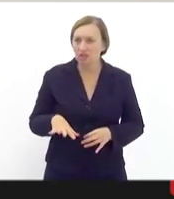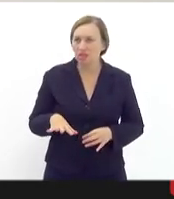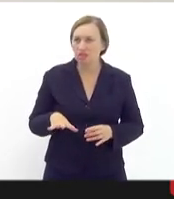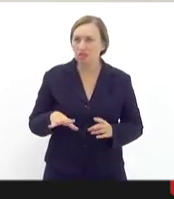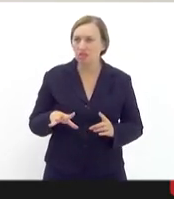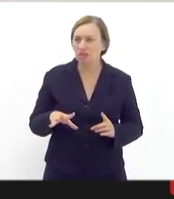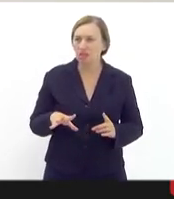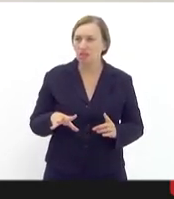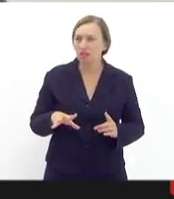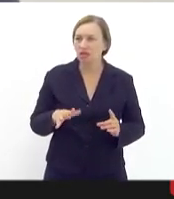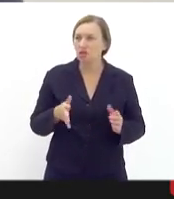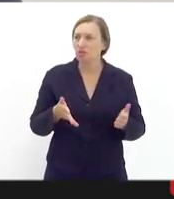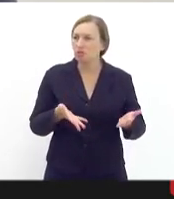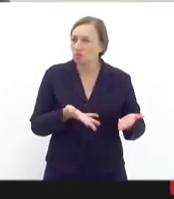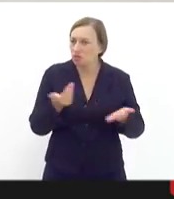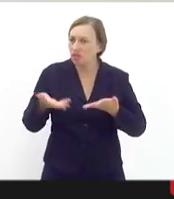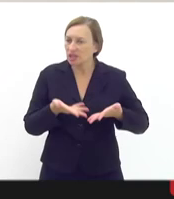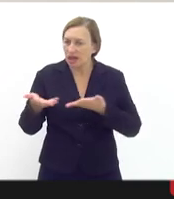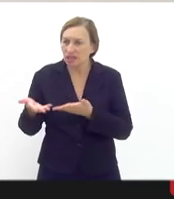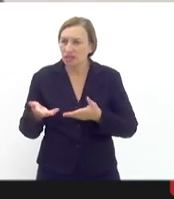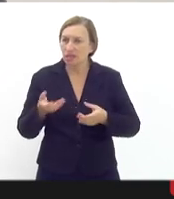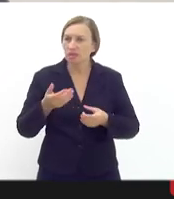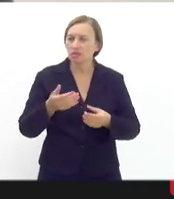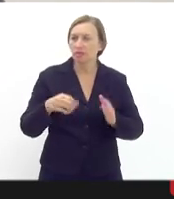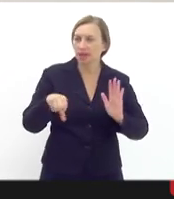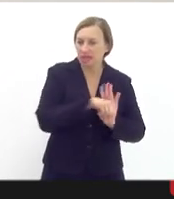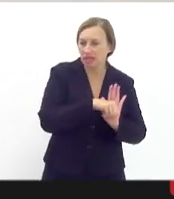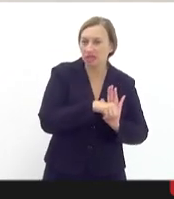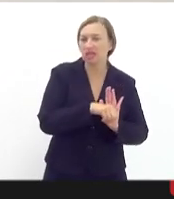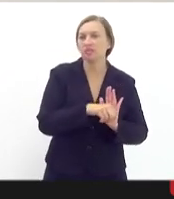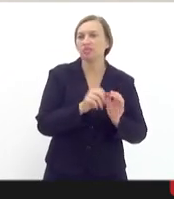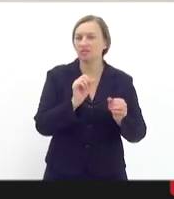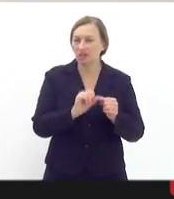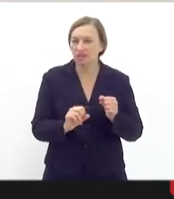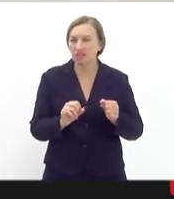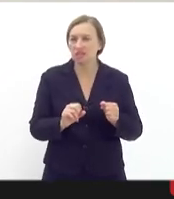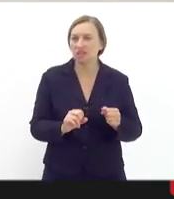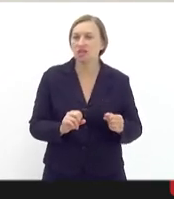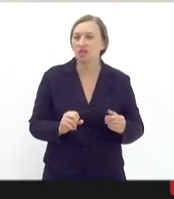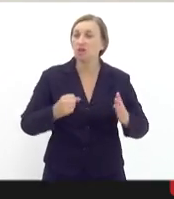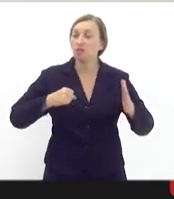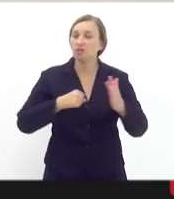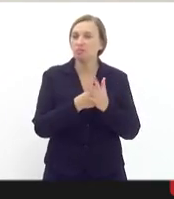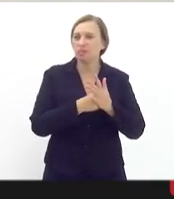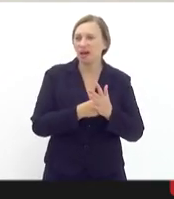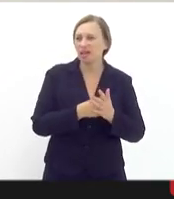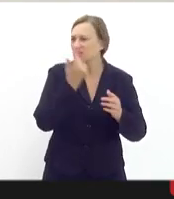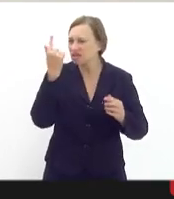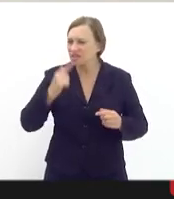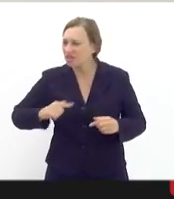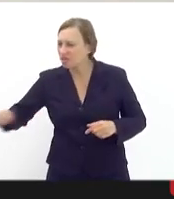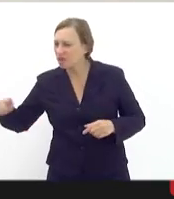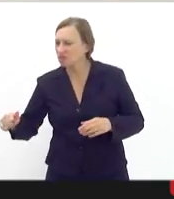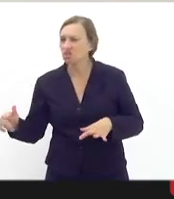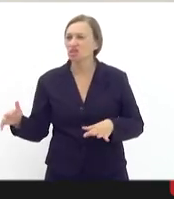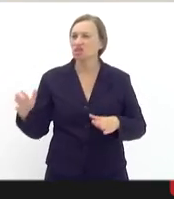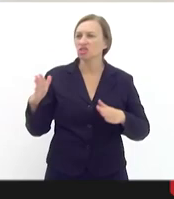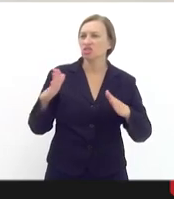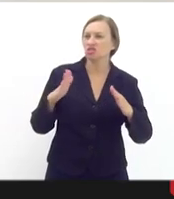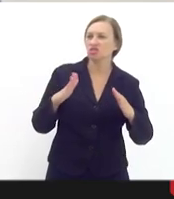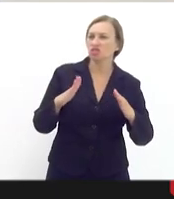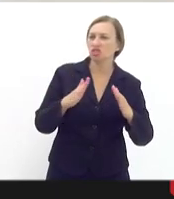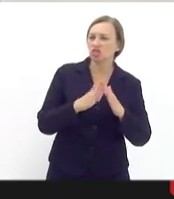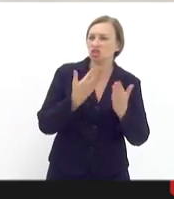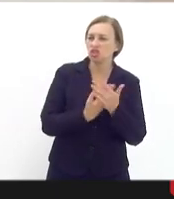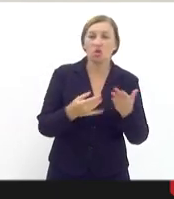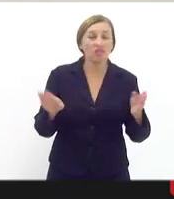para cometer crimes, crianças que são podem ser vítimas do crime dessas crianças, e o impacto de semanas de crianças sem aula, com medo de ir na